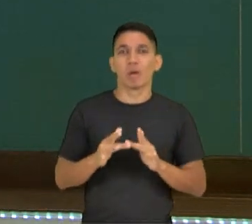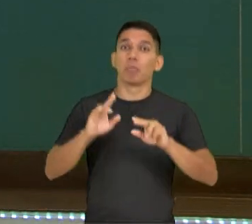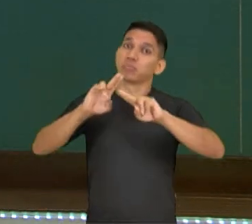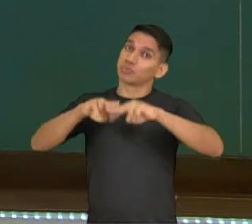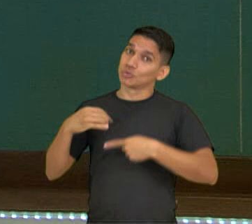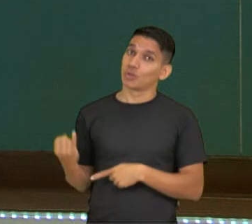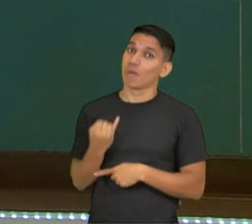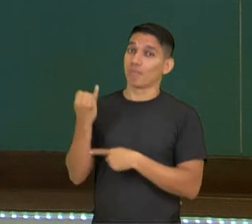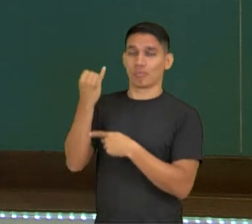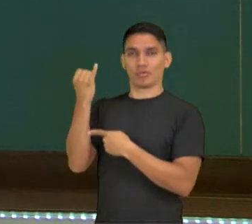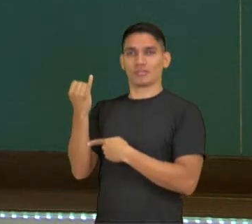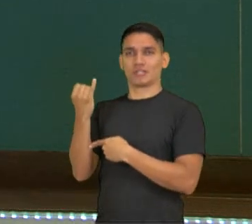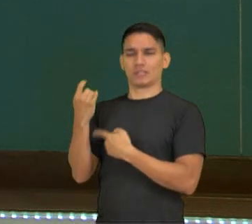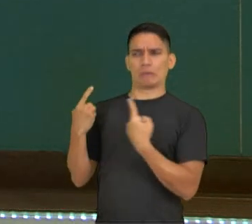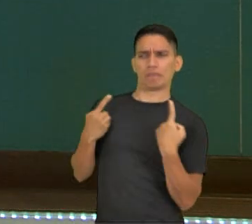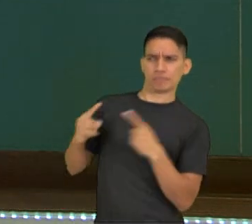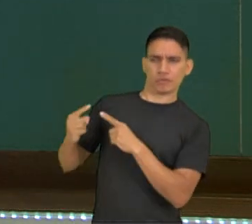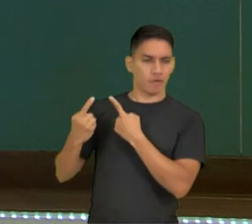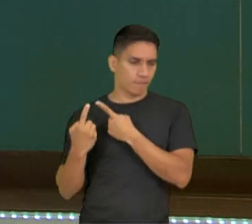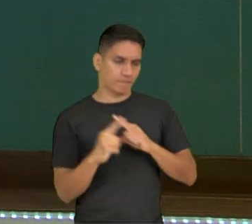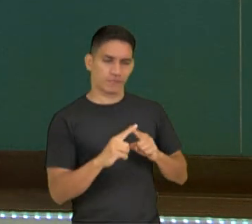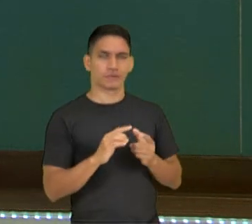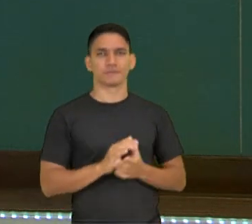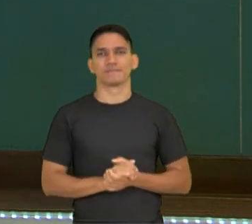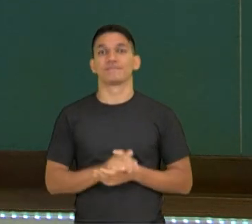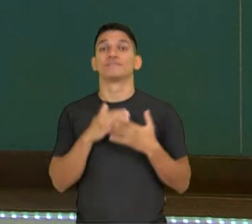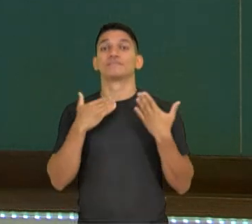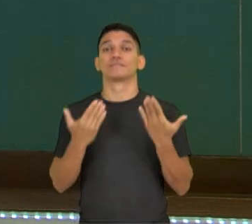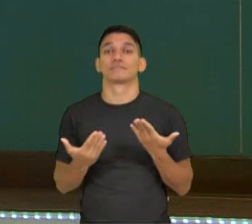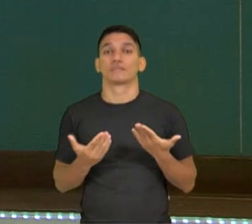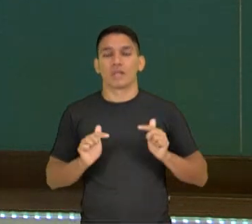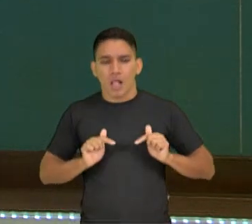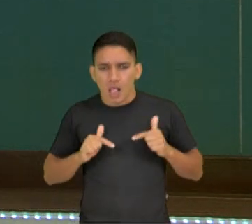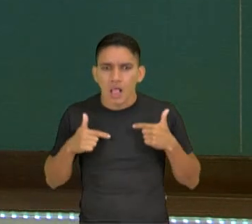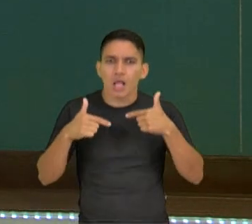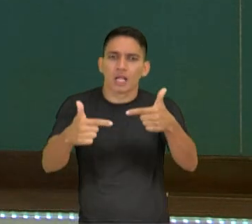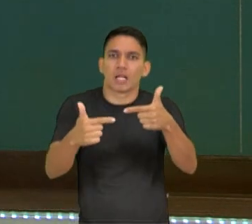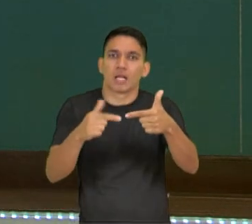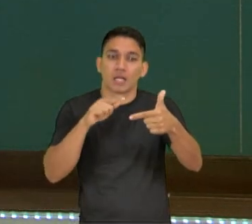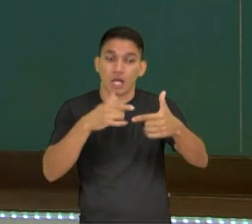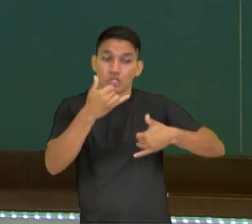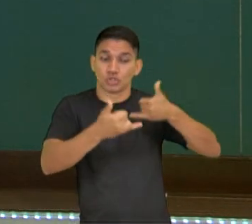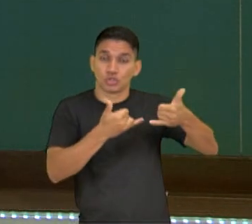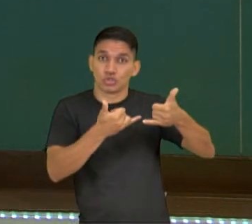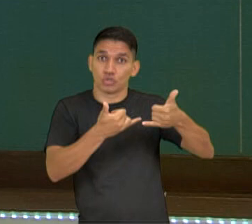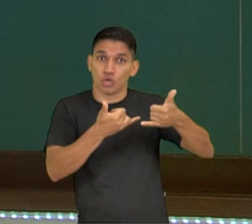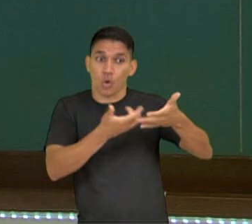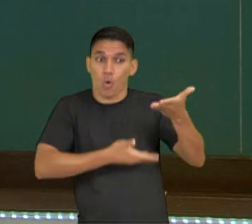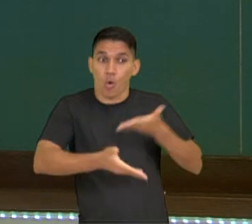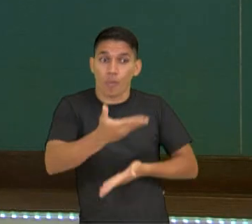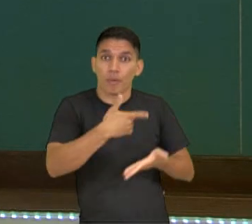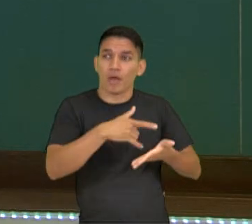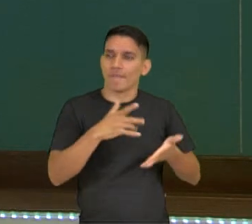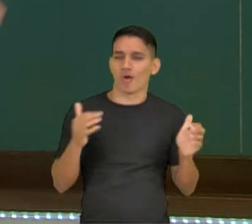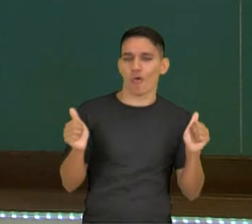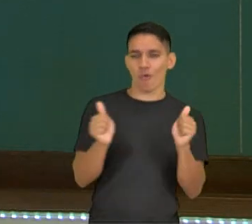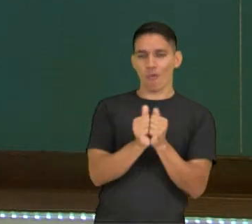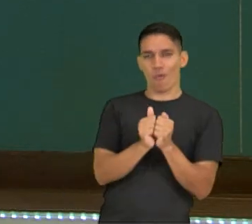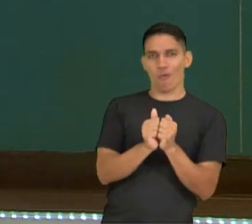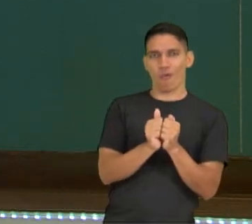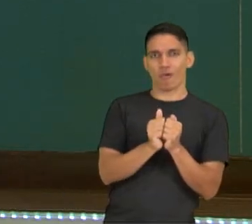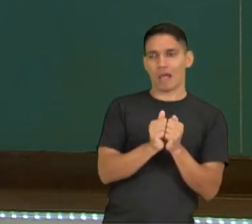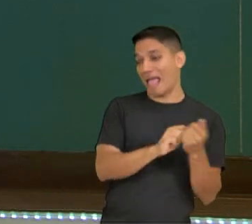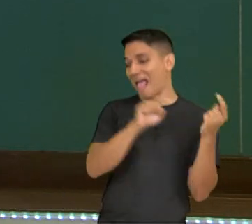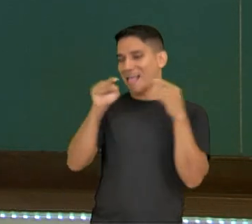rivalidade. A ação aqui nos jogos cooperativos é jogar com. Eu vou jogar com você, eu vou jogar com ele.